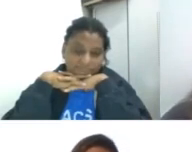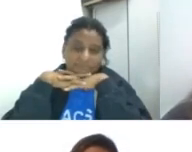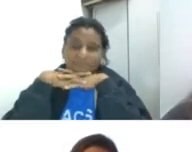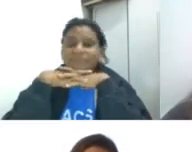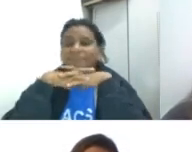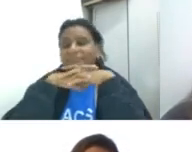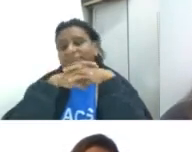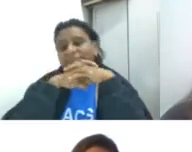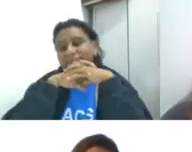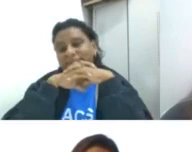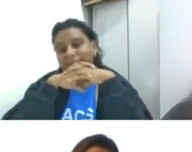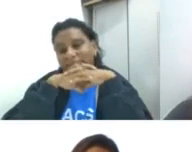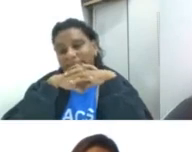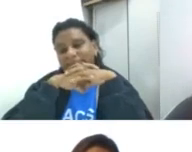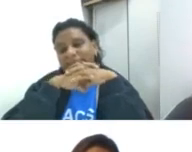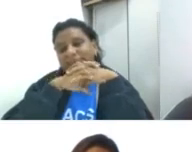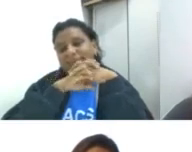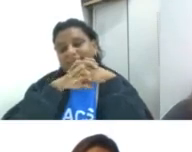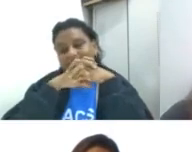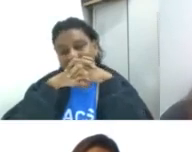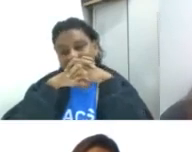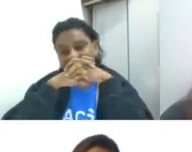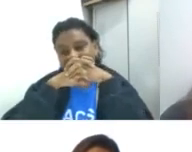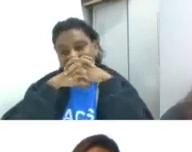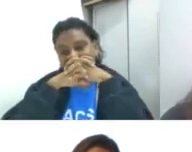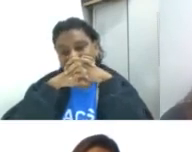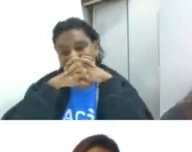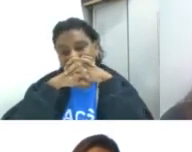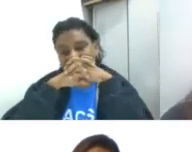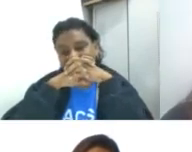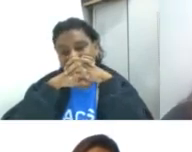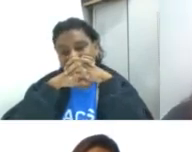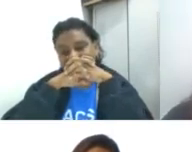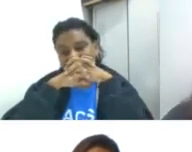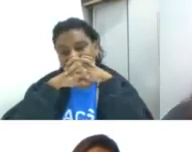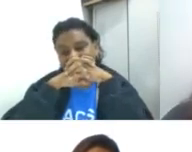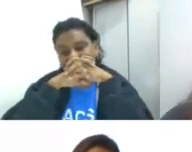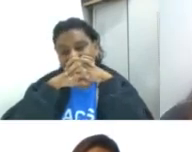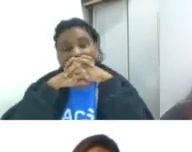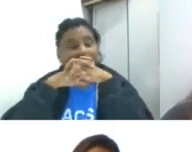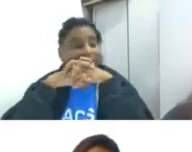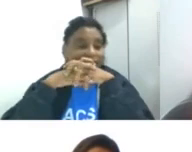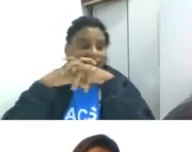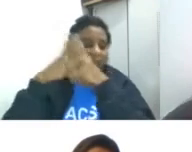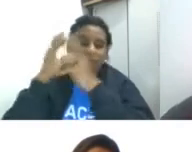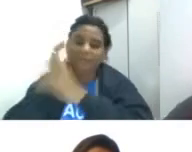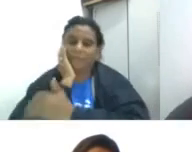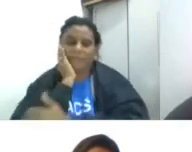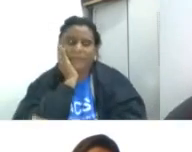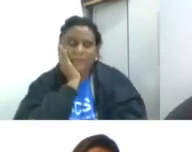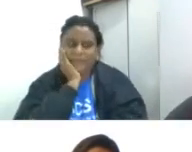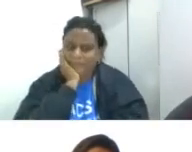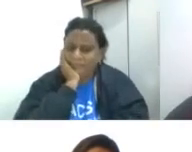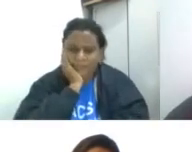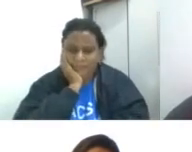de 1 a 30 e à medida que você faz a supervisão você pode marcar lá o dia que você fez a supervisão e anexar posteriormente essa ficha no prontuário do